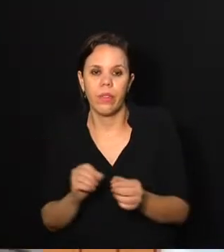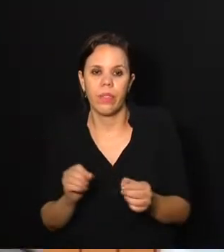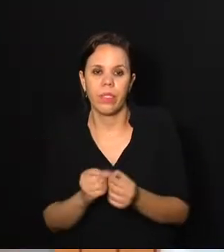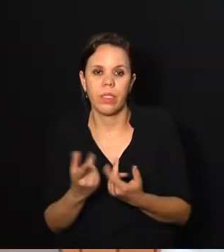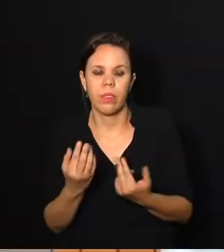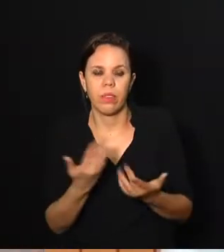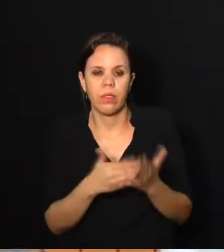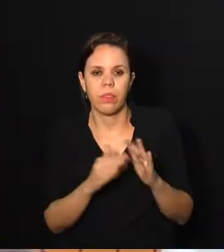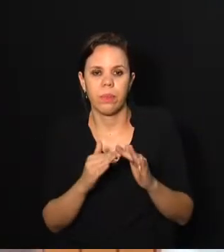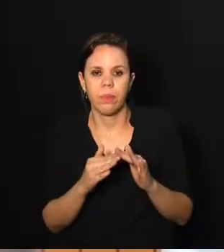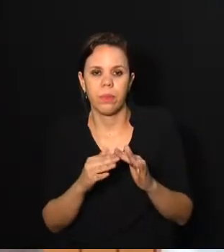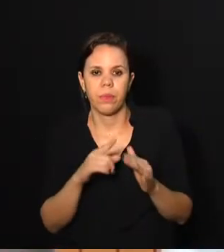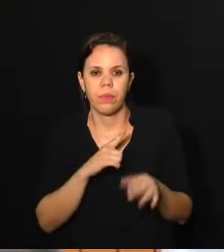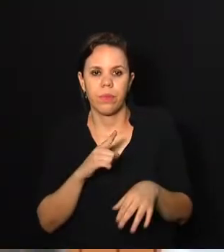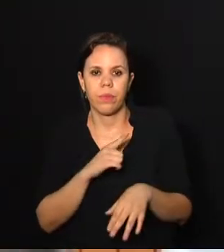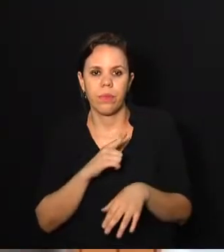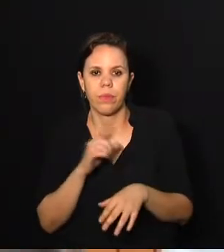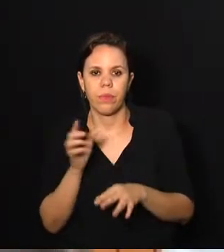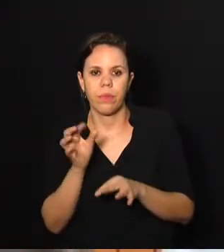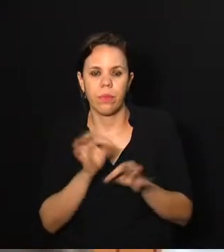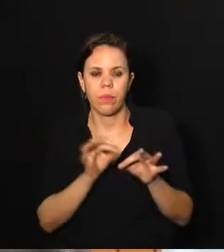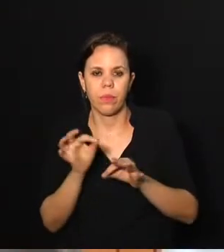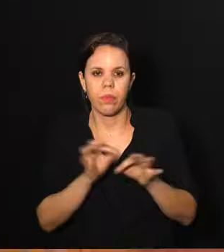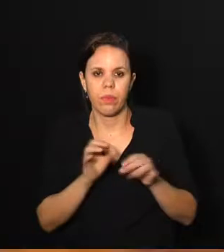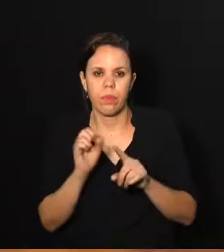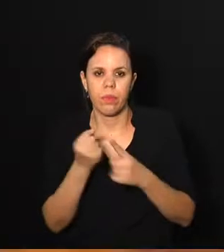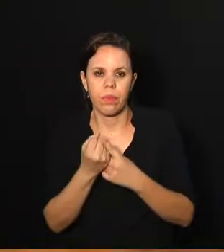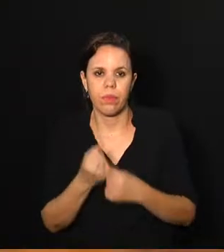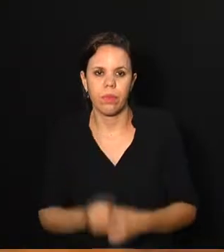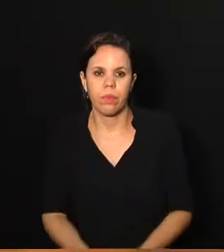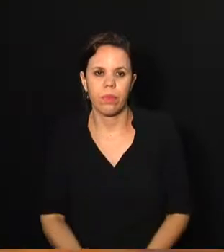as creches, que ele vai colocar uma organização social?